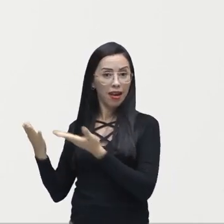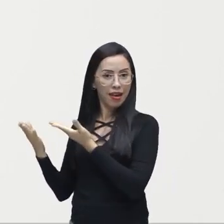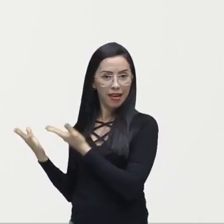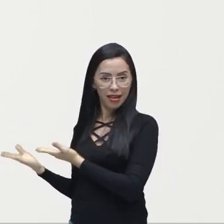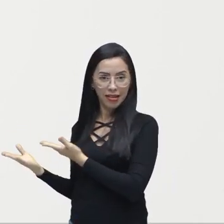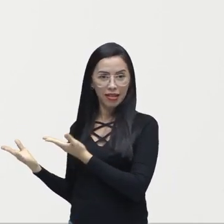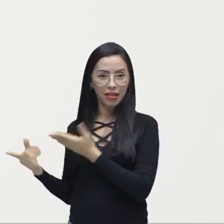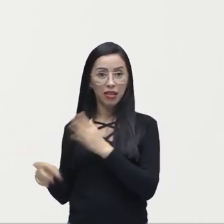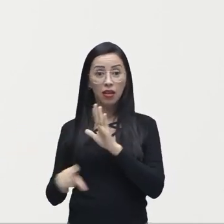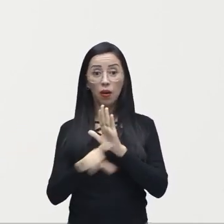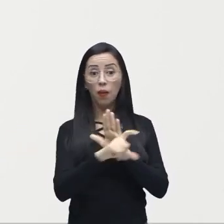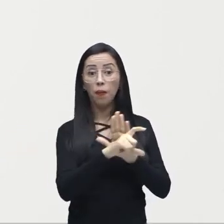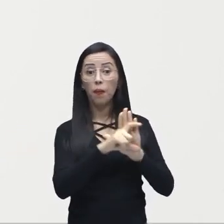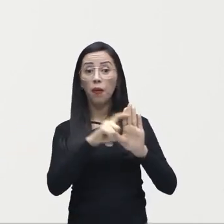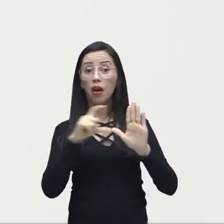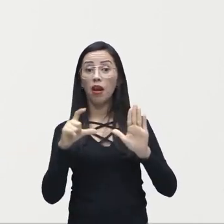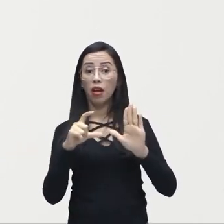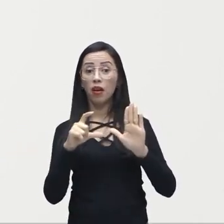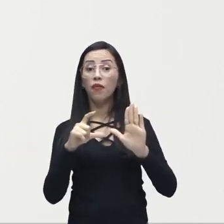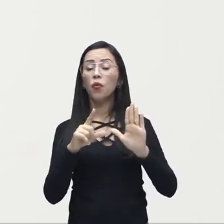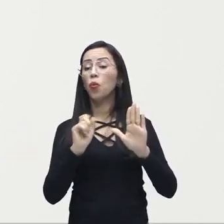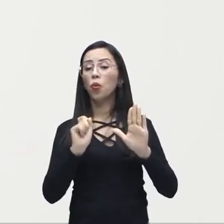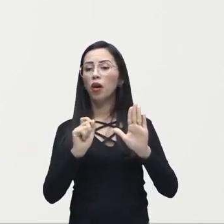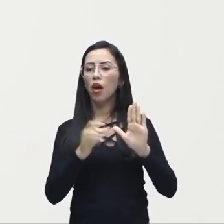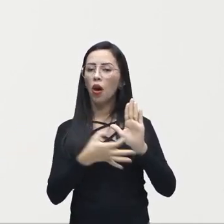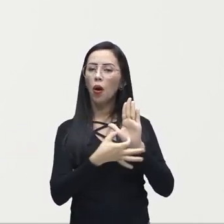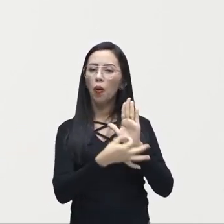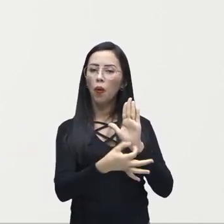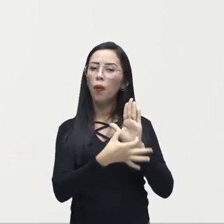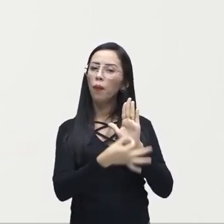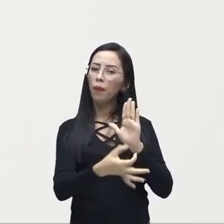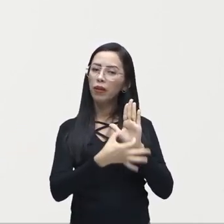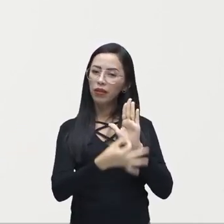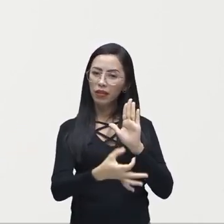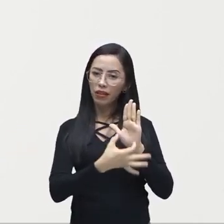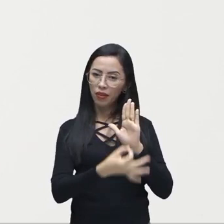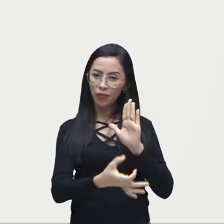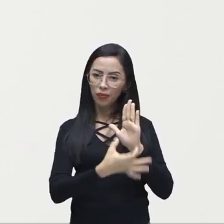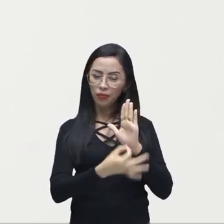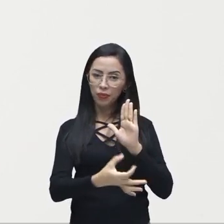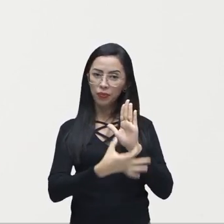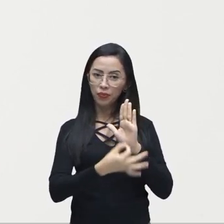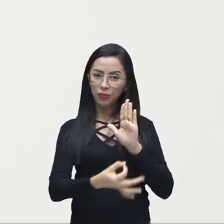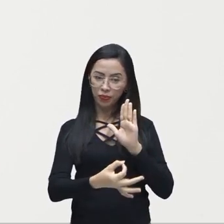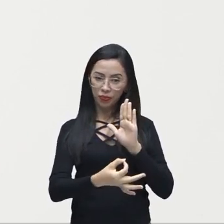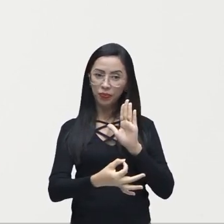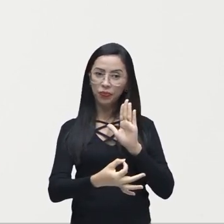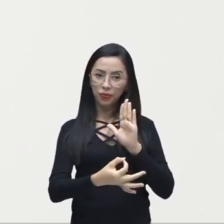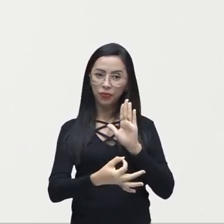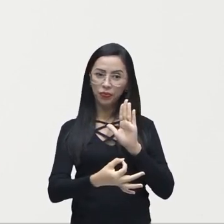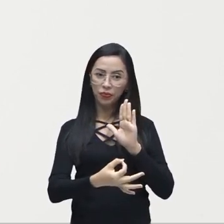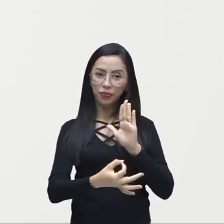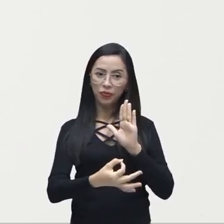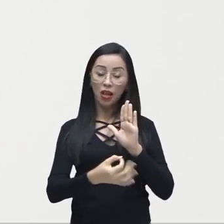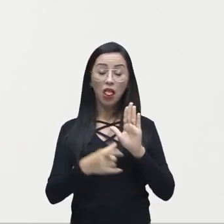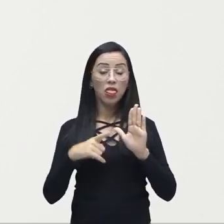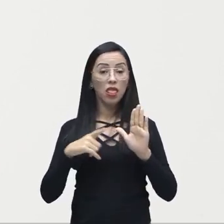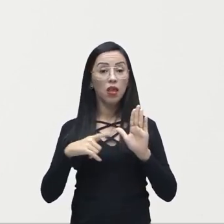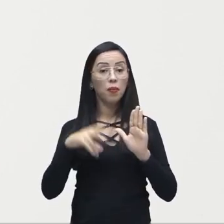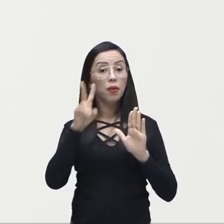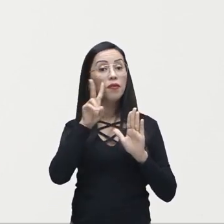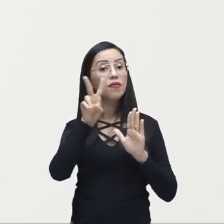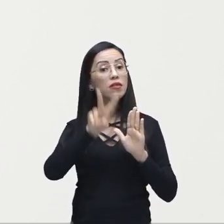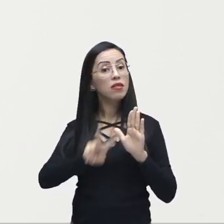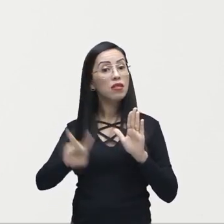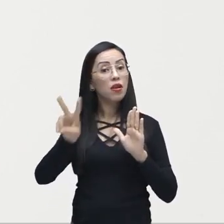narrativa, esse já expressa uma opinião, já expressa uma visão, na verdade,